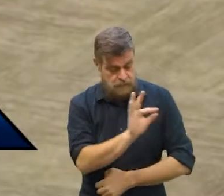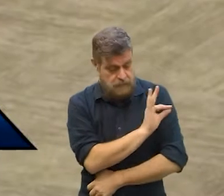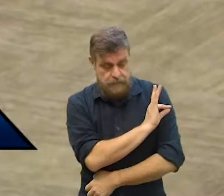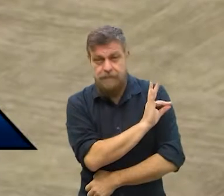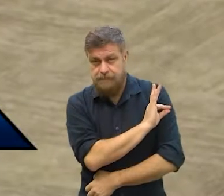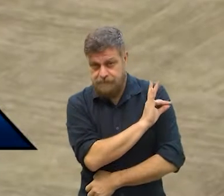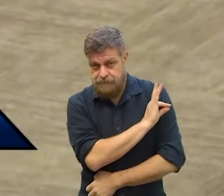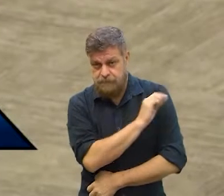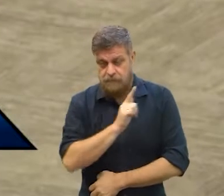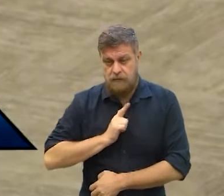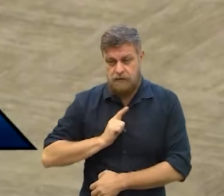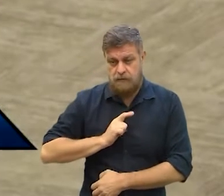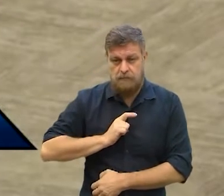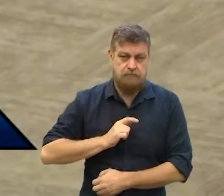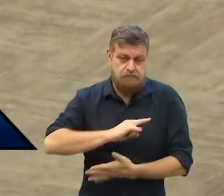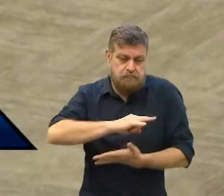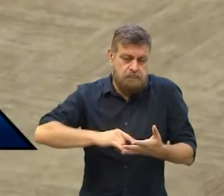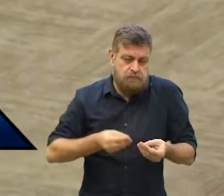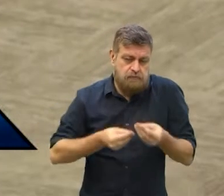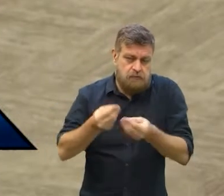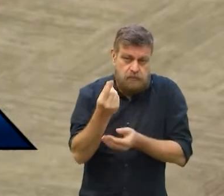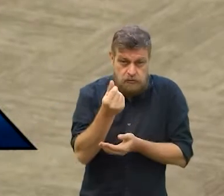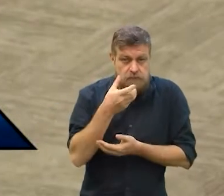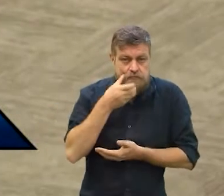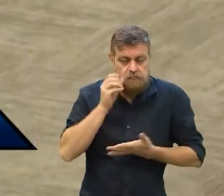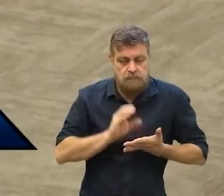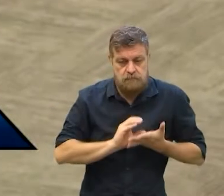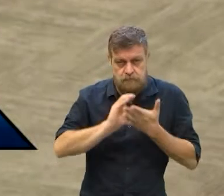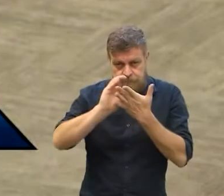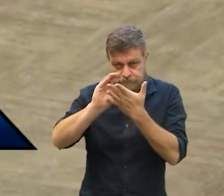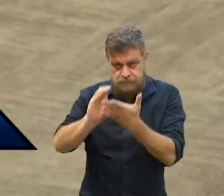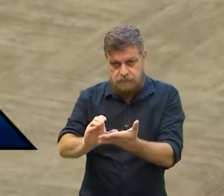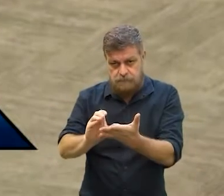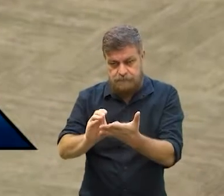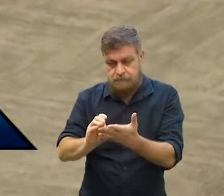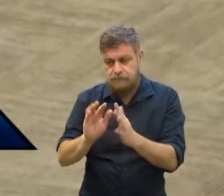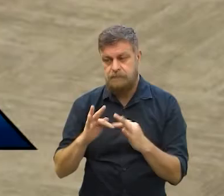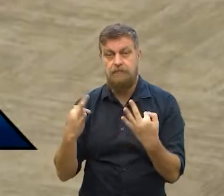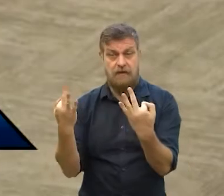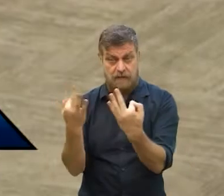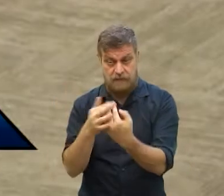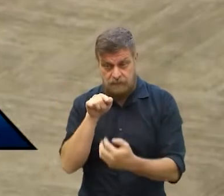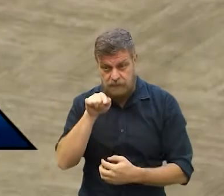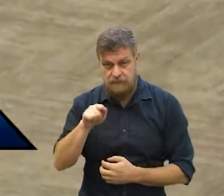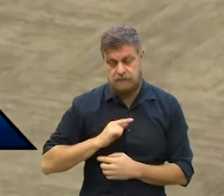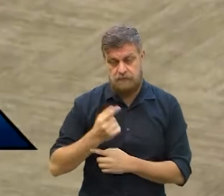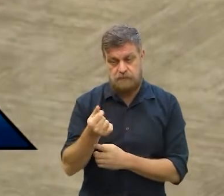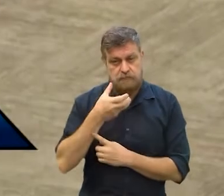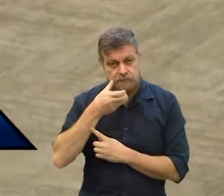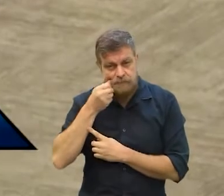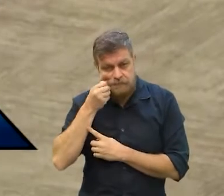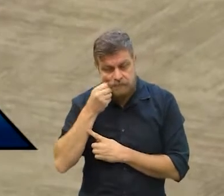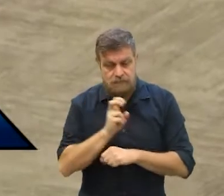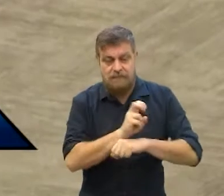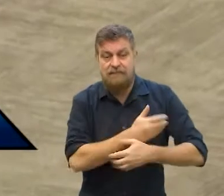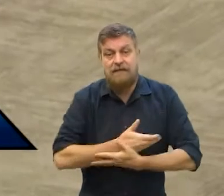a prefeitura, através de um voucher, através de um valor que ela concede à família, no caso, para